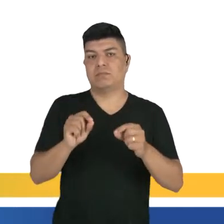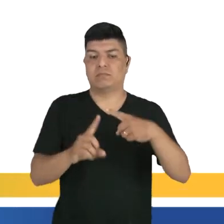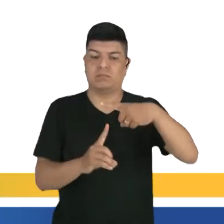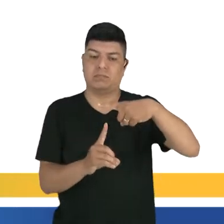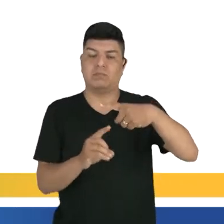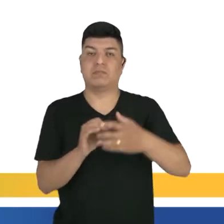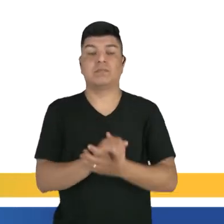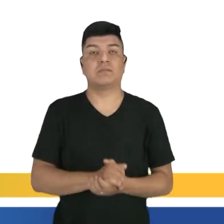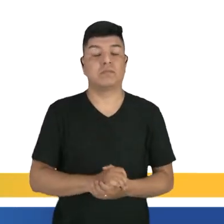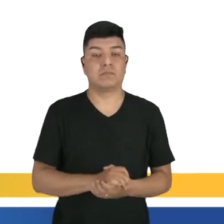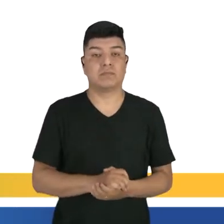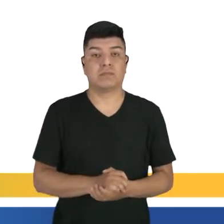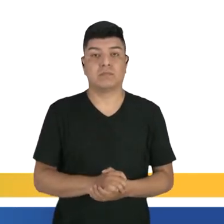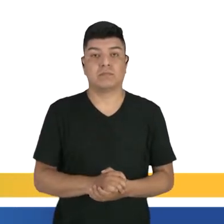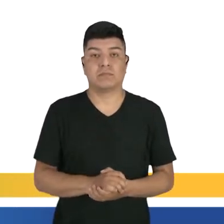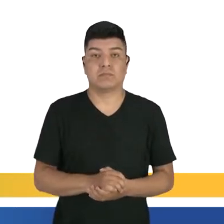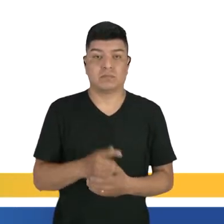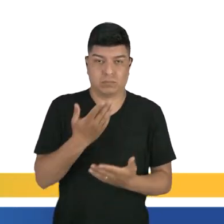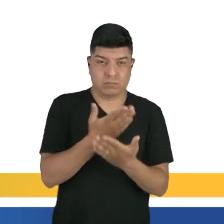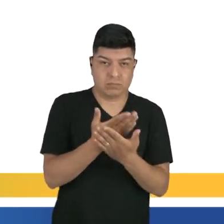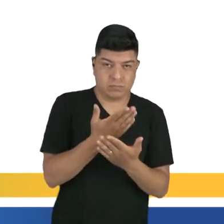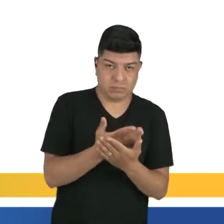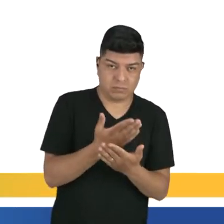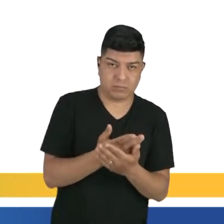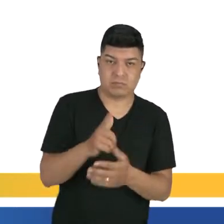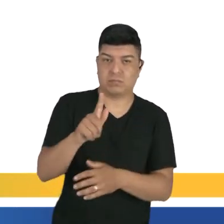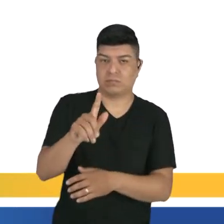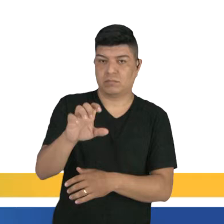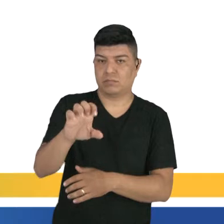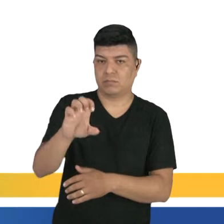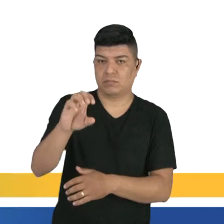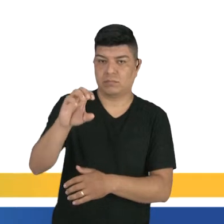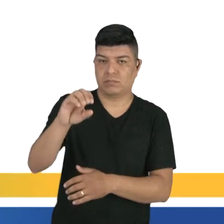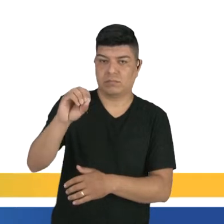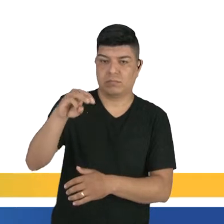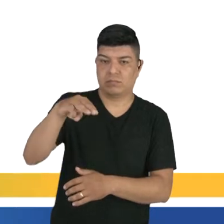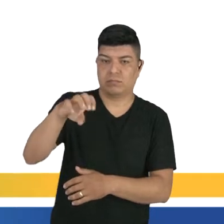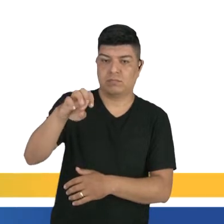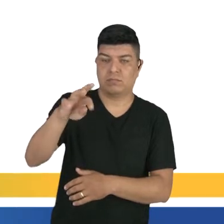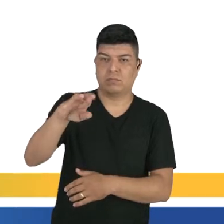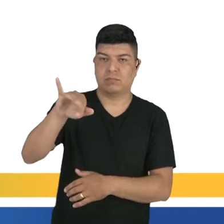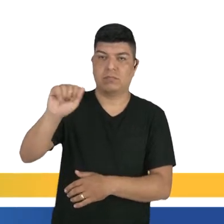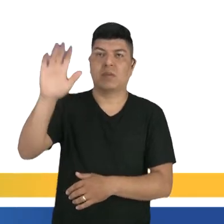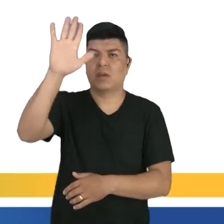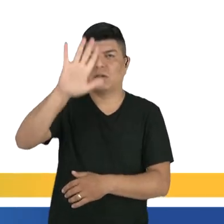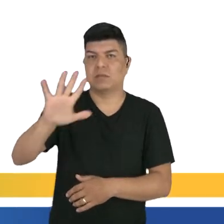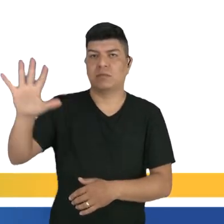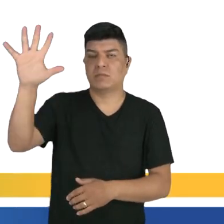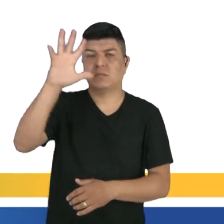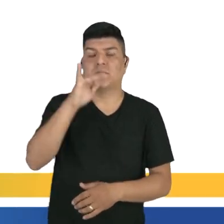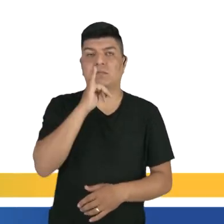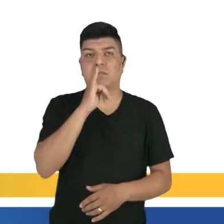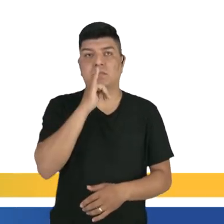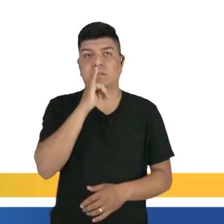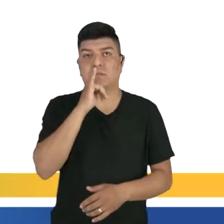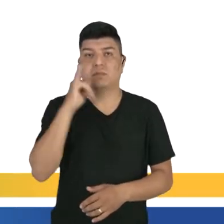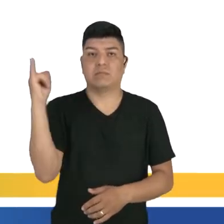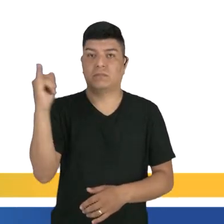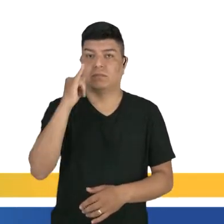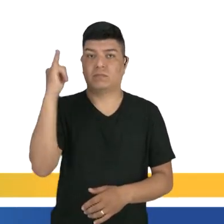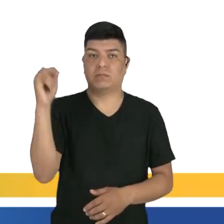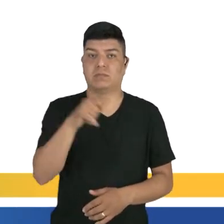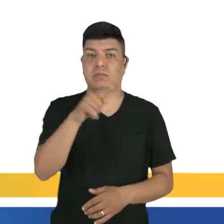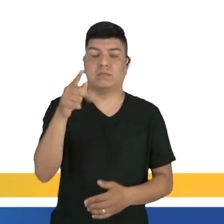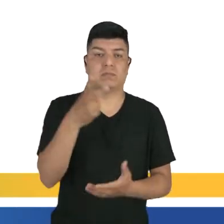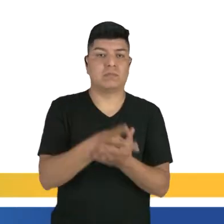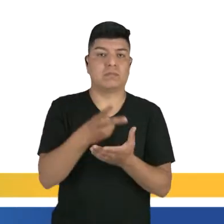denominadores. Quando você for estudar geometria no ensino médio, geometria espacial, por exemplo, vai ser muito interessante que